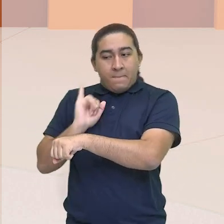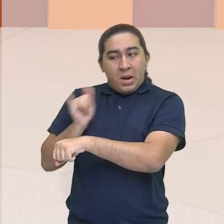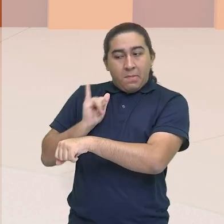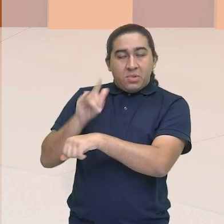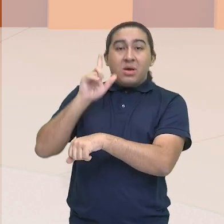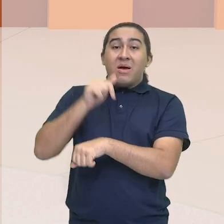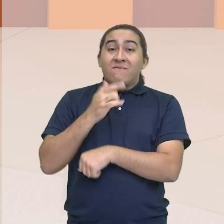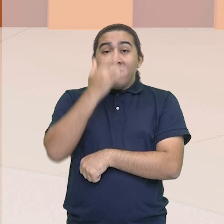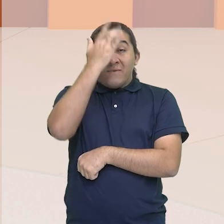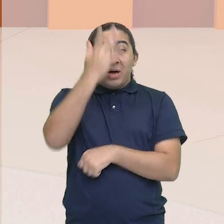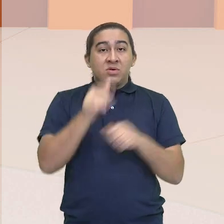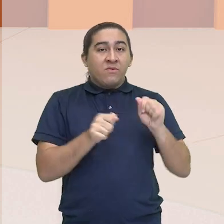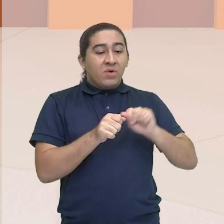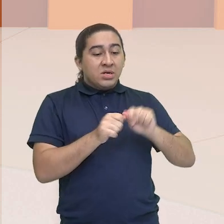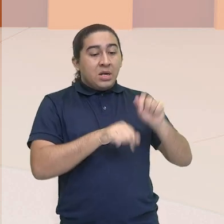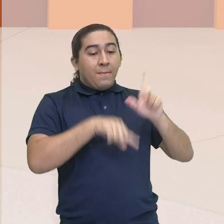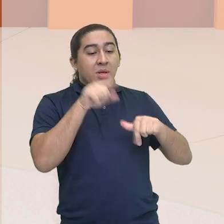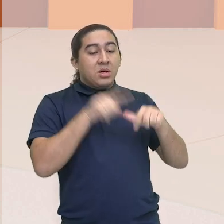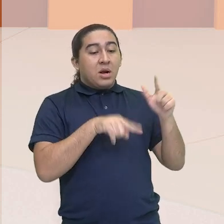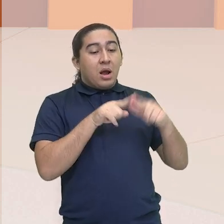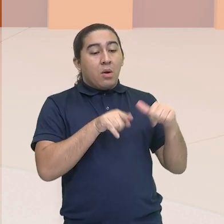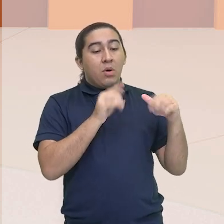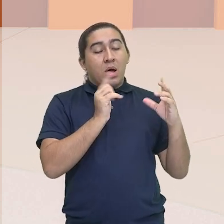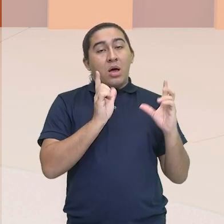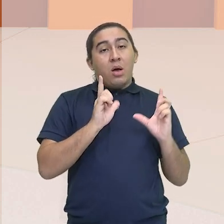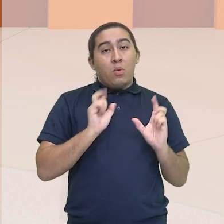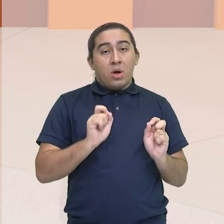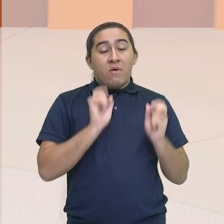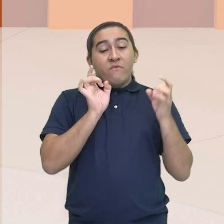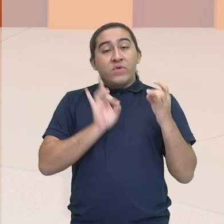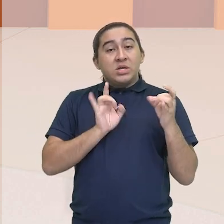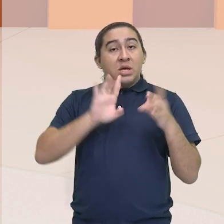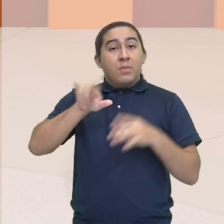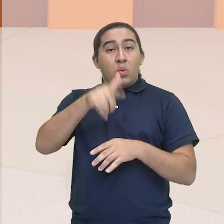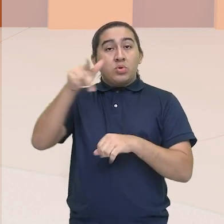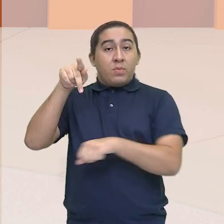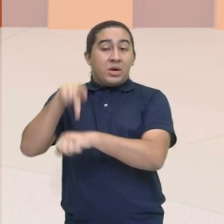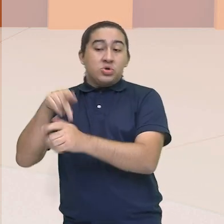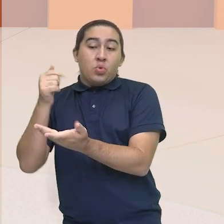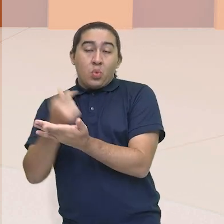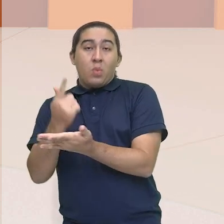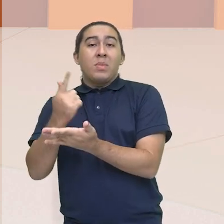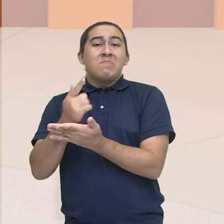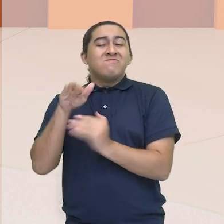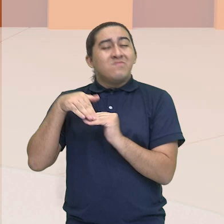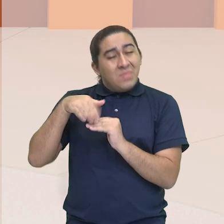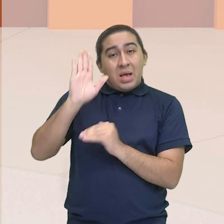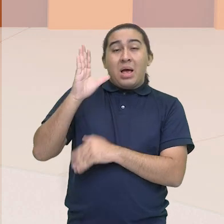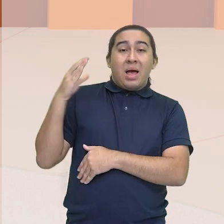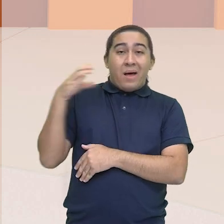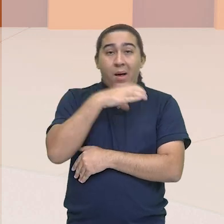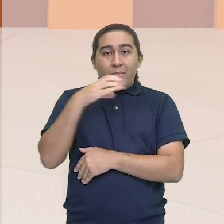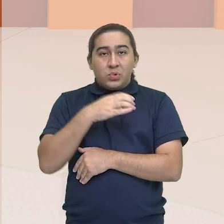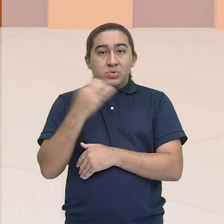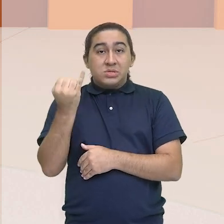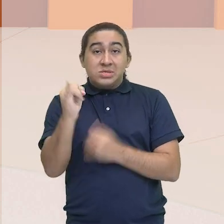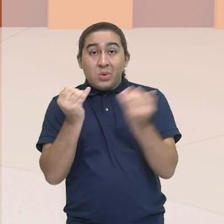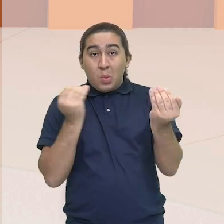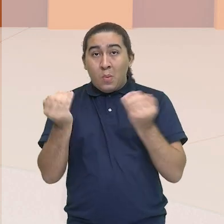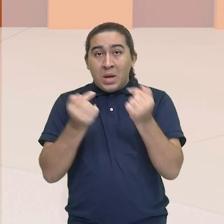produzir mercadoria e mandar para outros países muito mais rápido do que há 100 anos atrás, por exemplo. Então isso